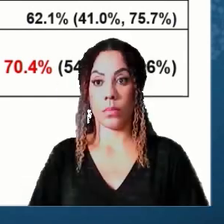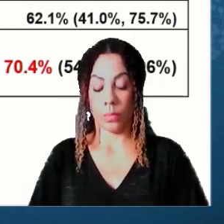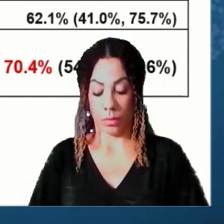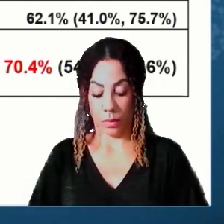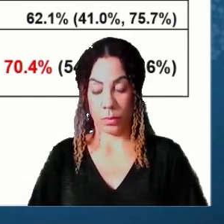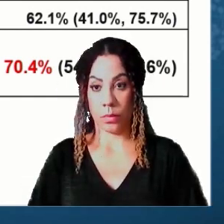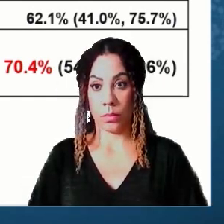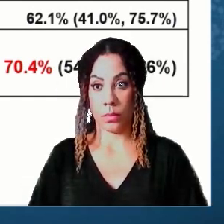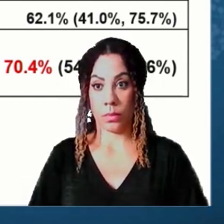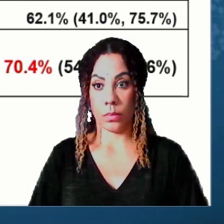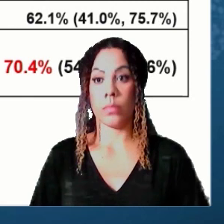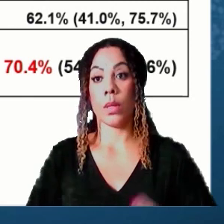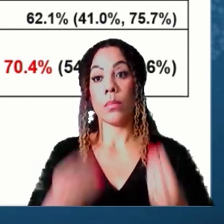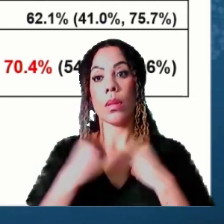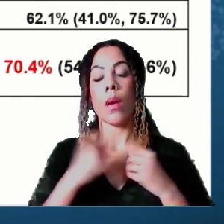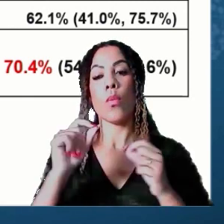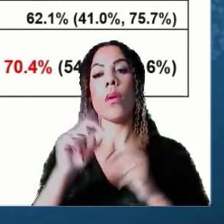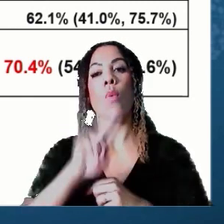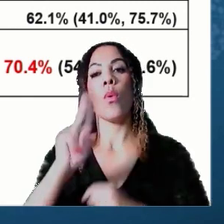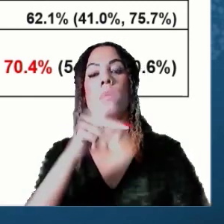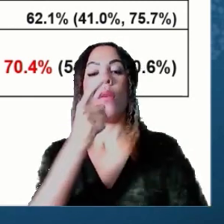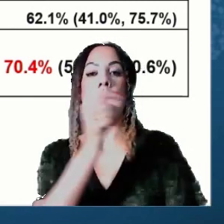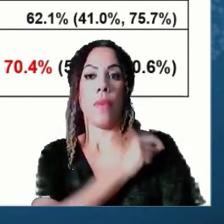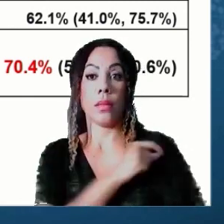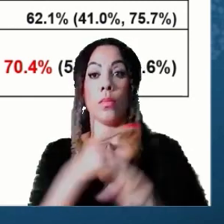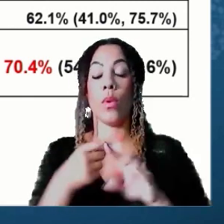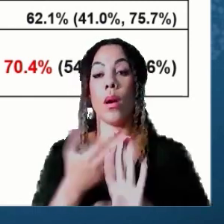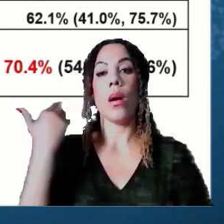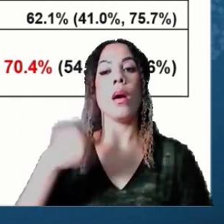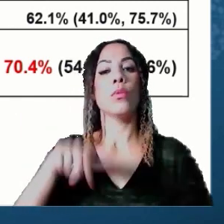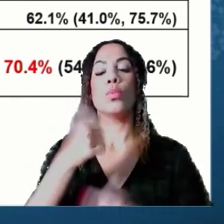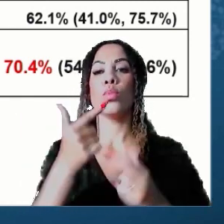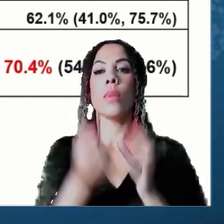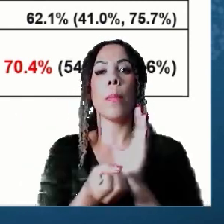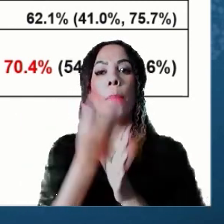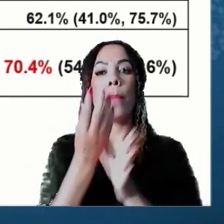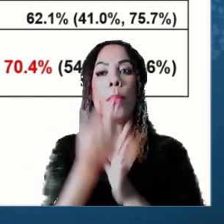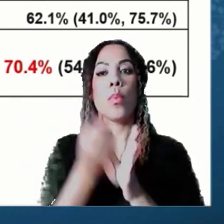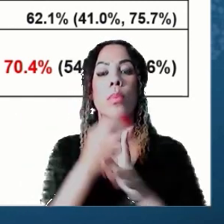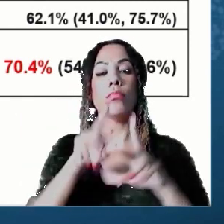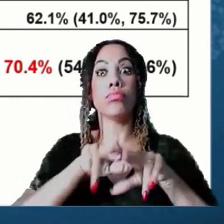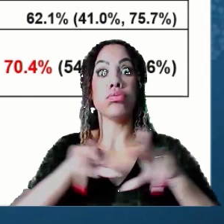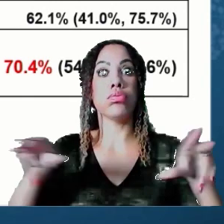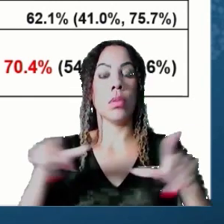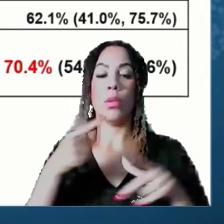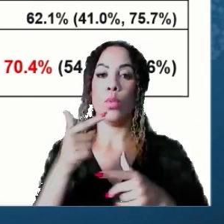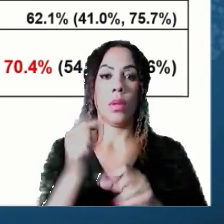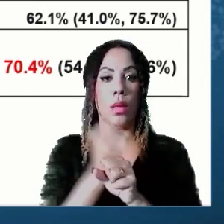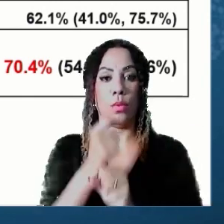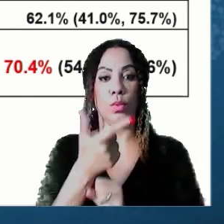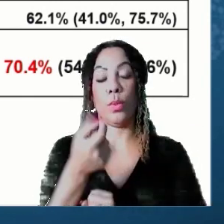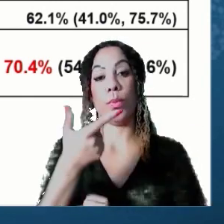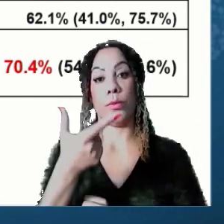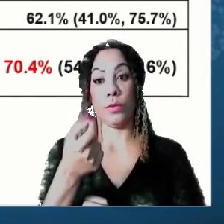para o suprimento das vacinas. A gente não tinha uma produção em larga escala em 2020, a